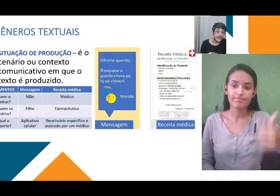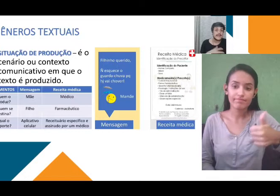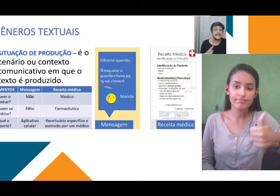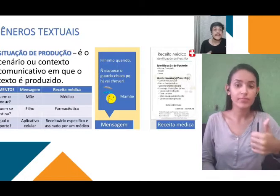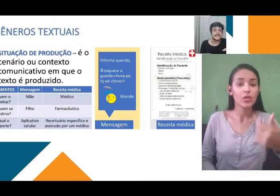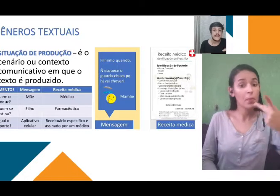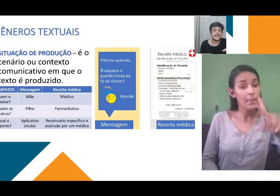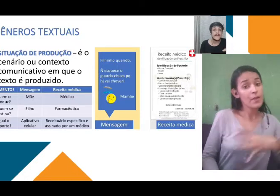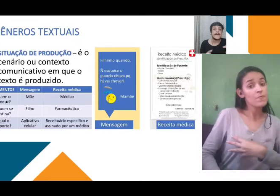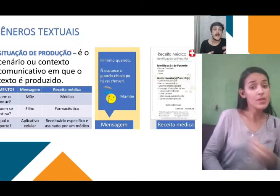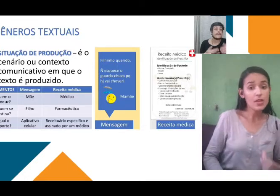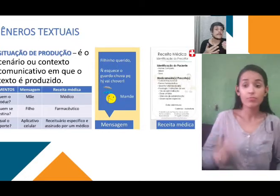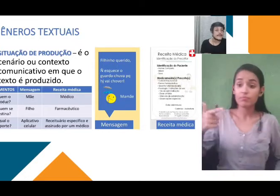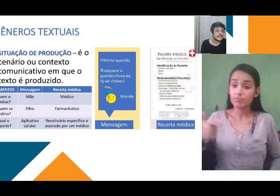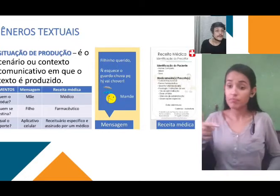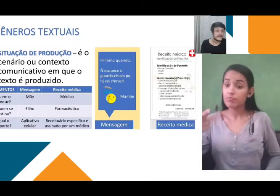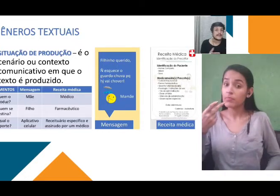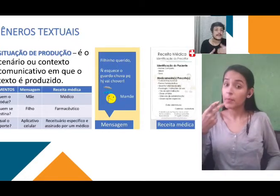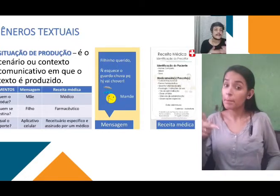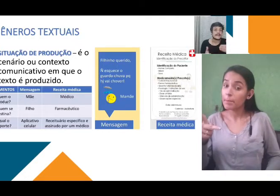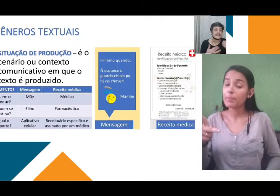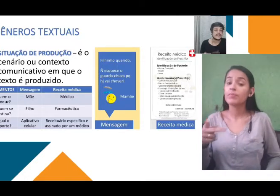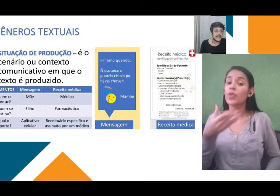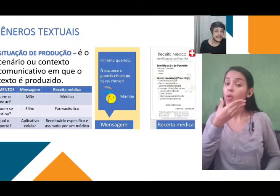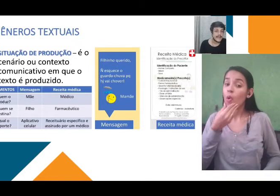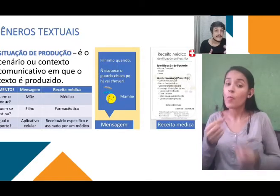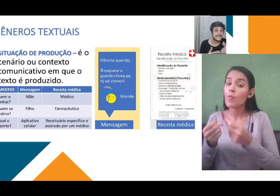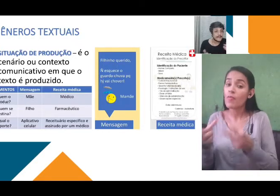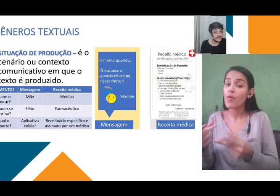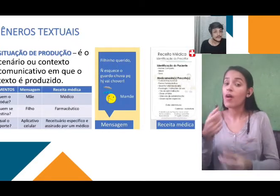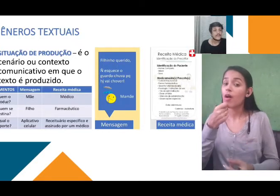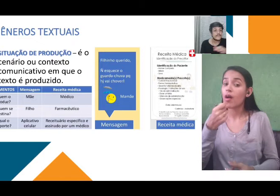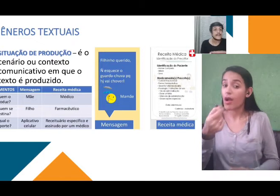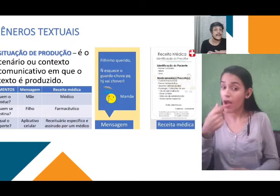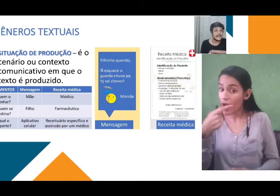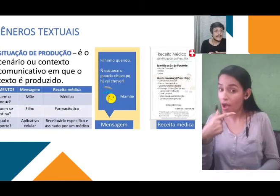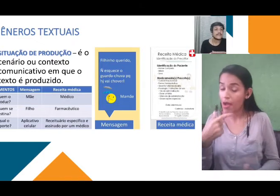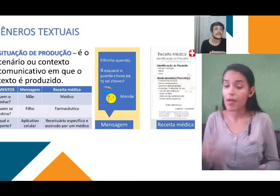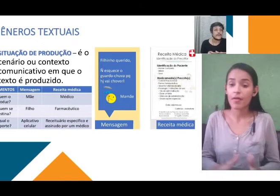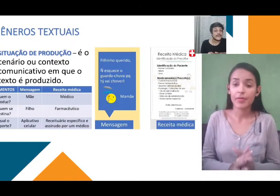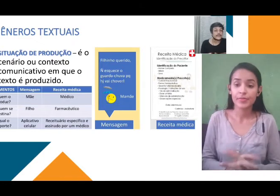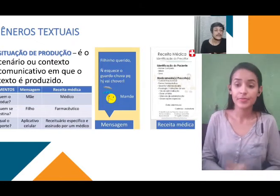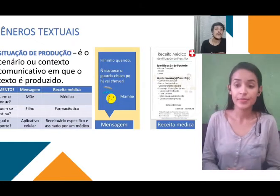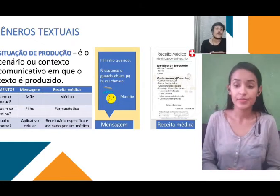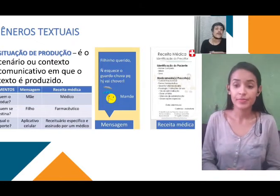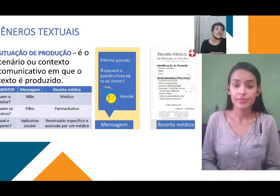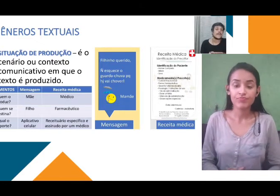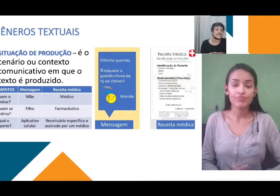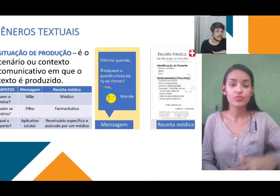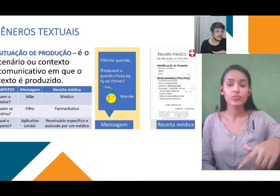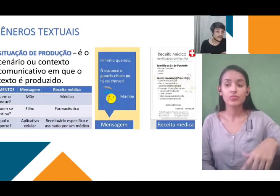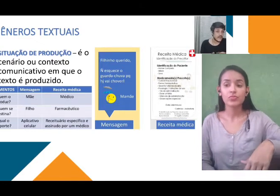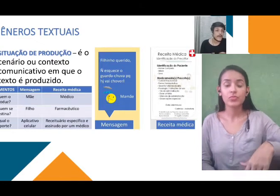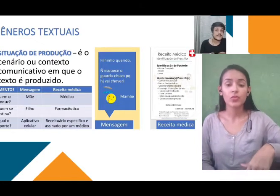filho, e da receita, ao farmacêutico, né? Tá destinada aí a esse farmacêutico que vai ler, vai entrar em contato com